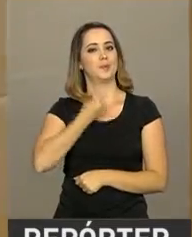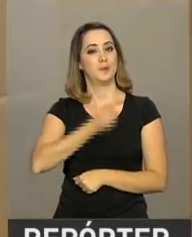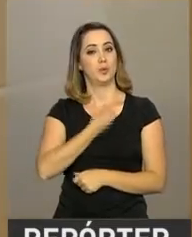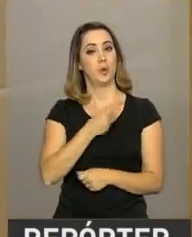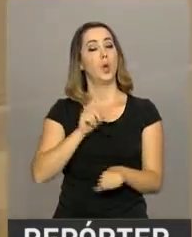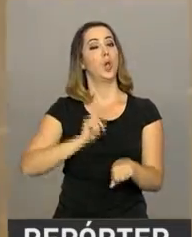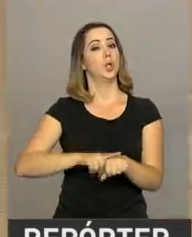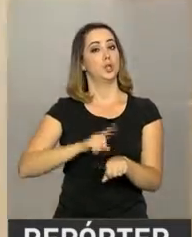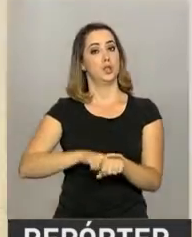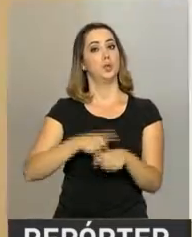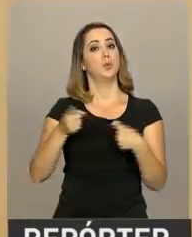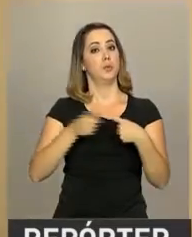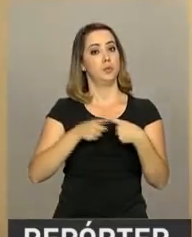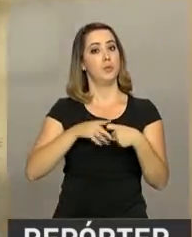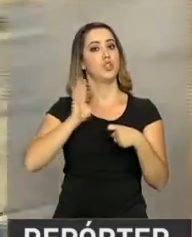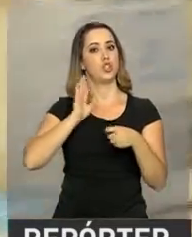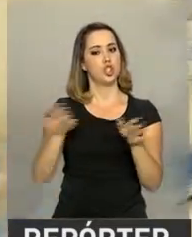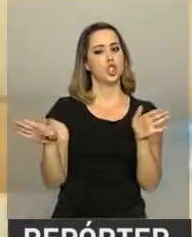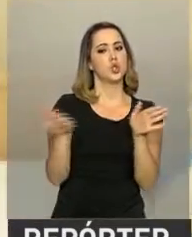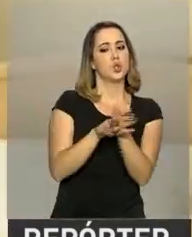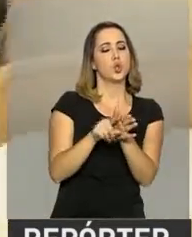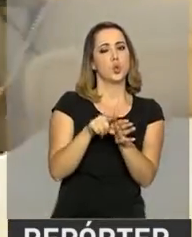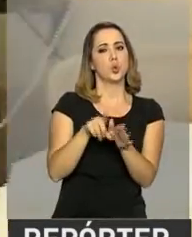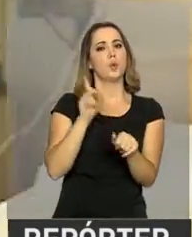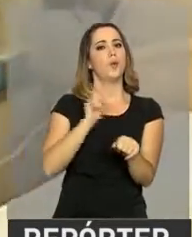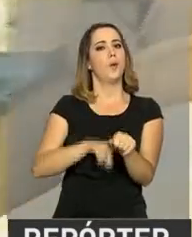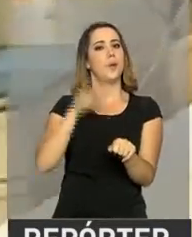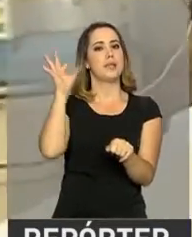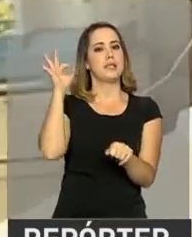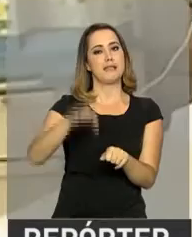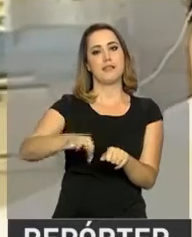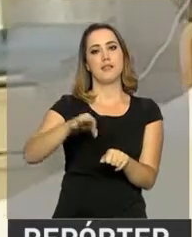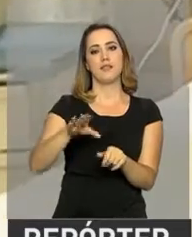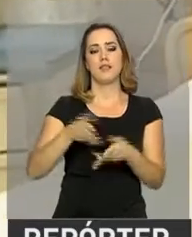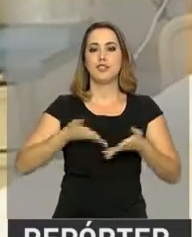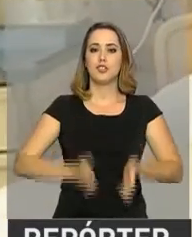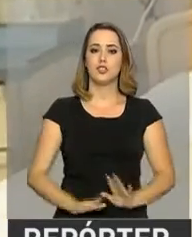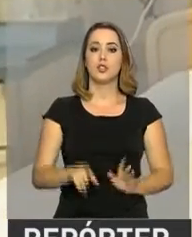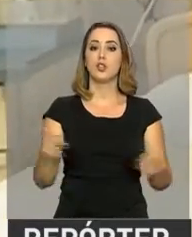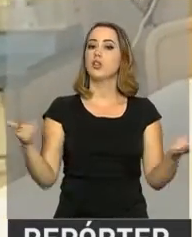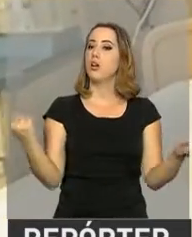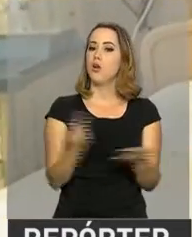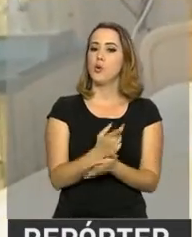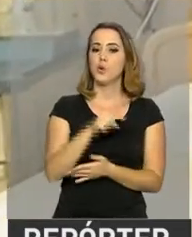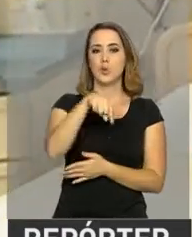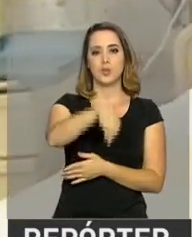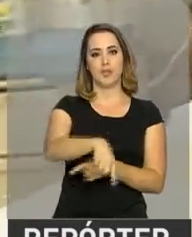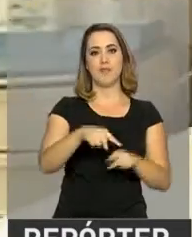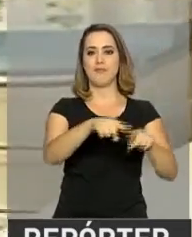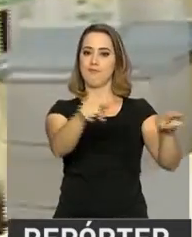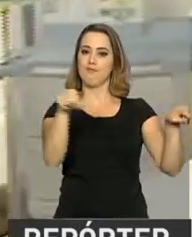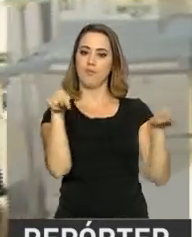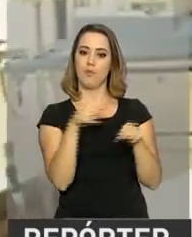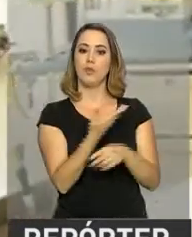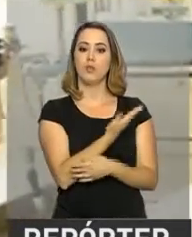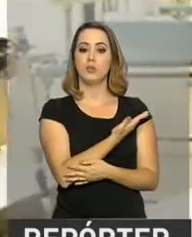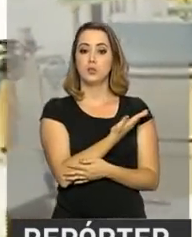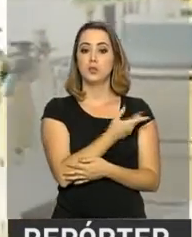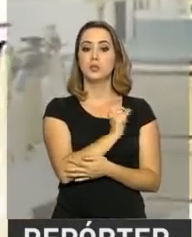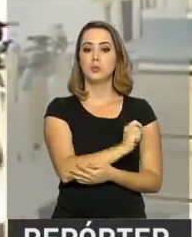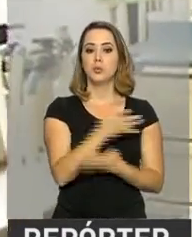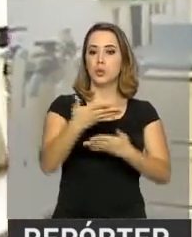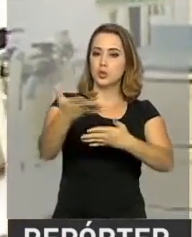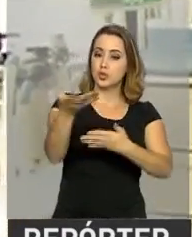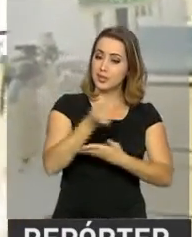decide que já chegou mesmo momento para o parto acontece aqui dentro já tem todo o equipamento preparado para poder receber o bebê